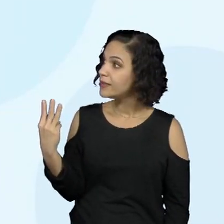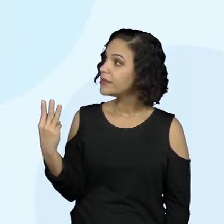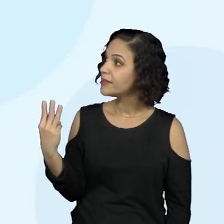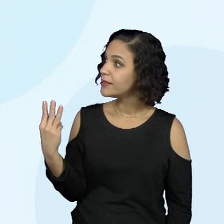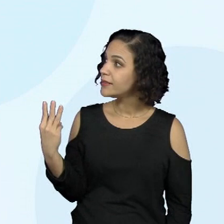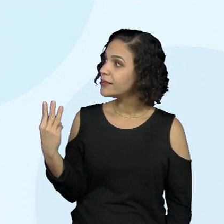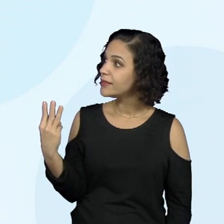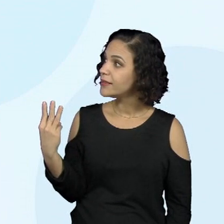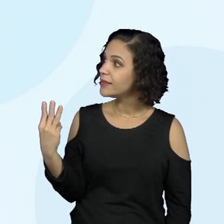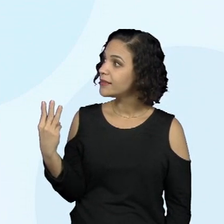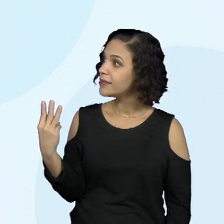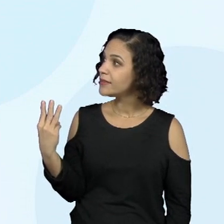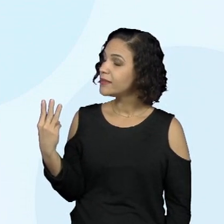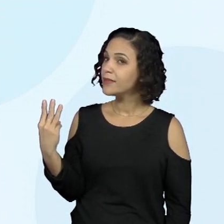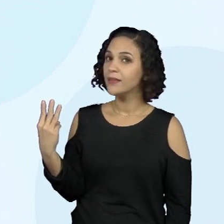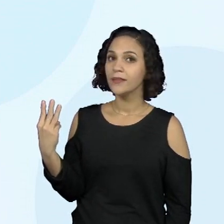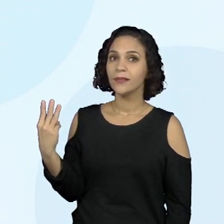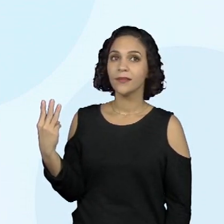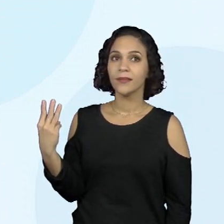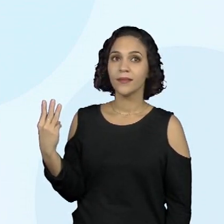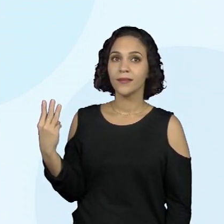3,